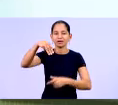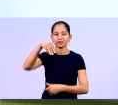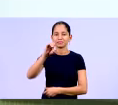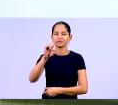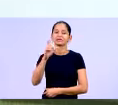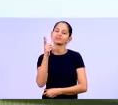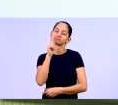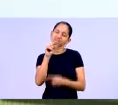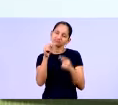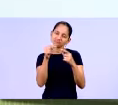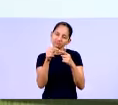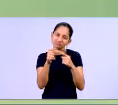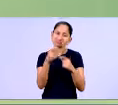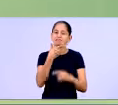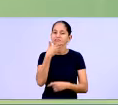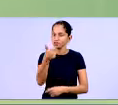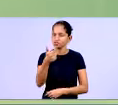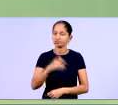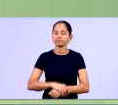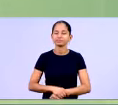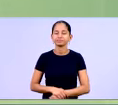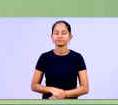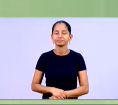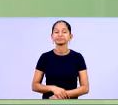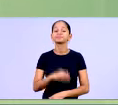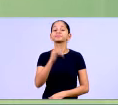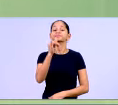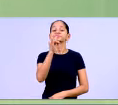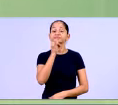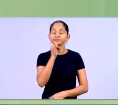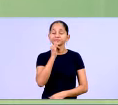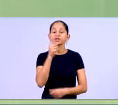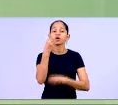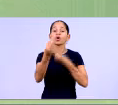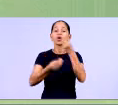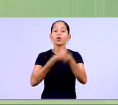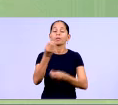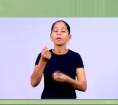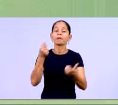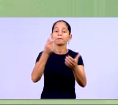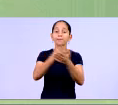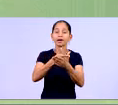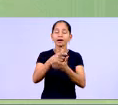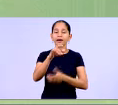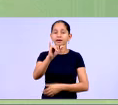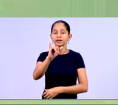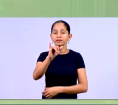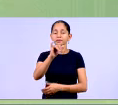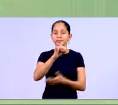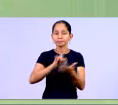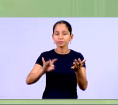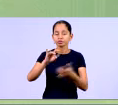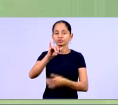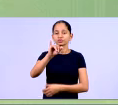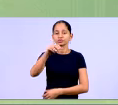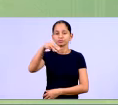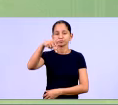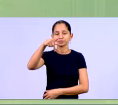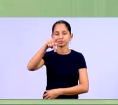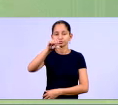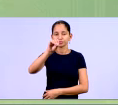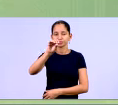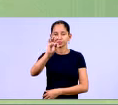nessas condições, tá? Então vejam aí, pagamento de tributo. Pagamento de tributo é muito mais